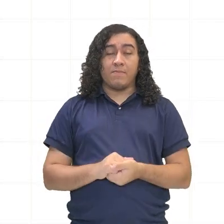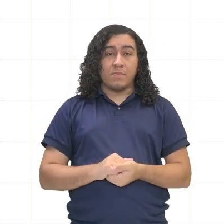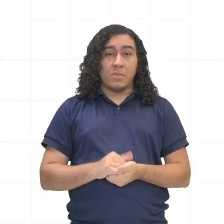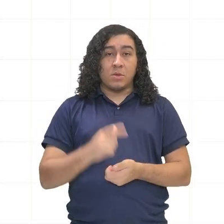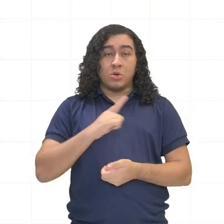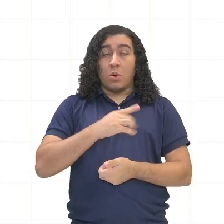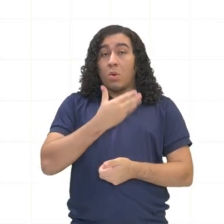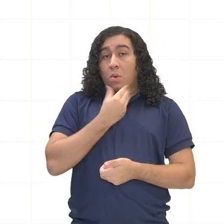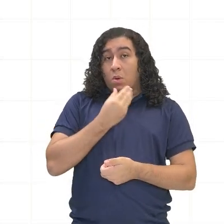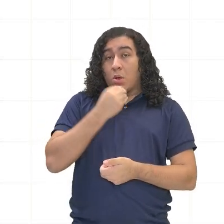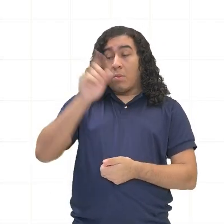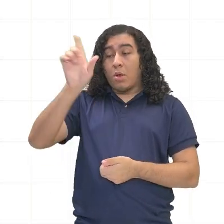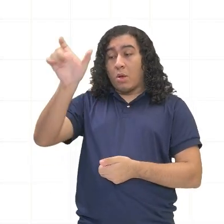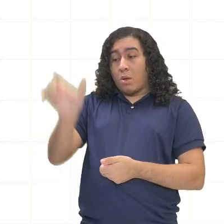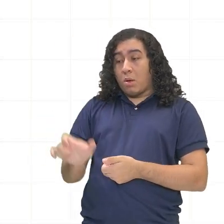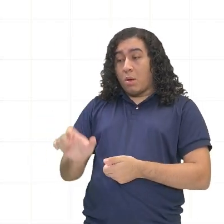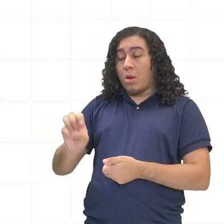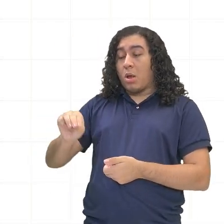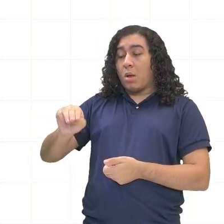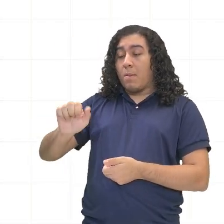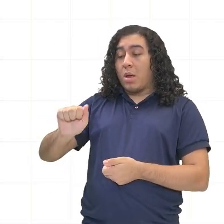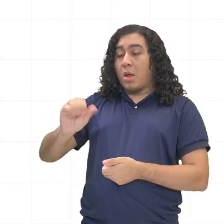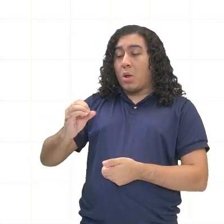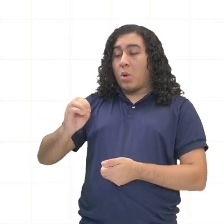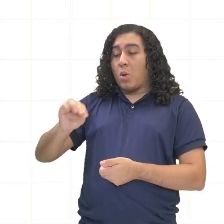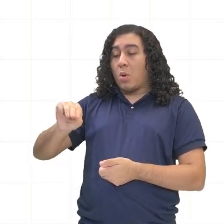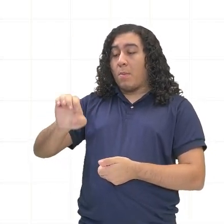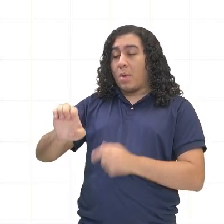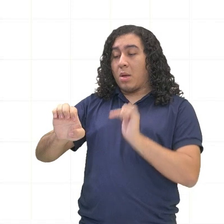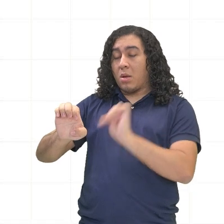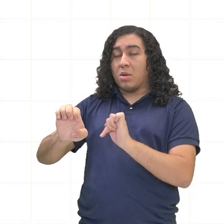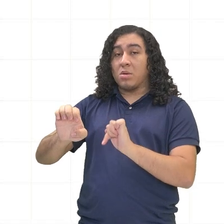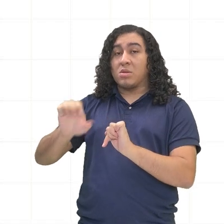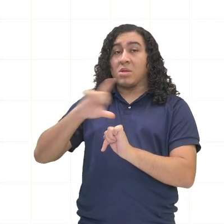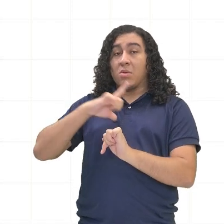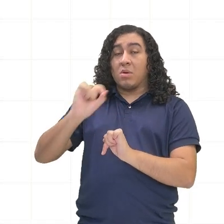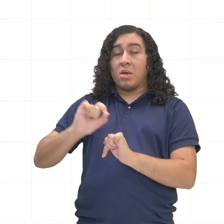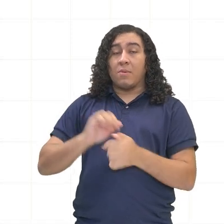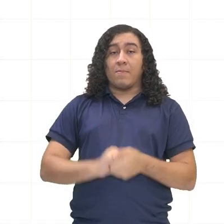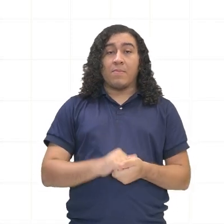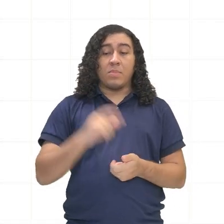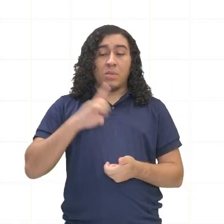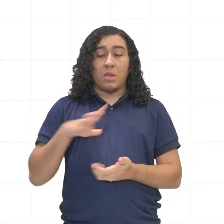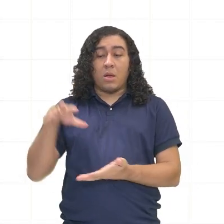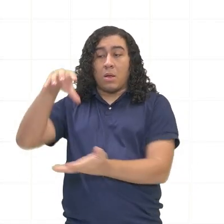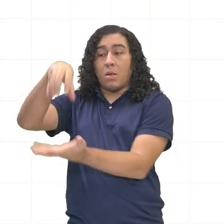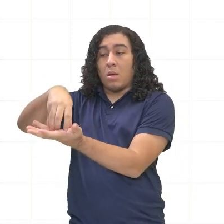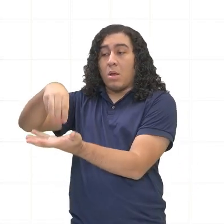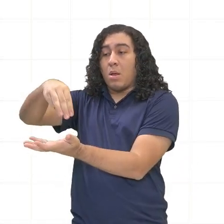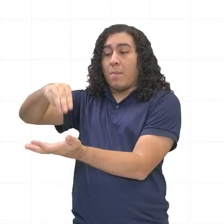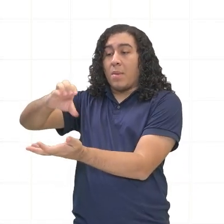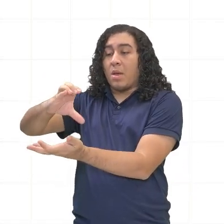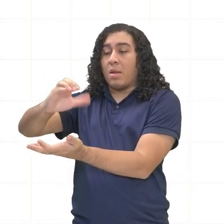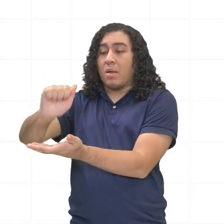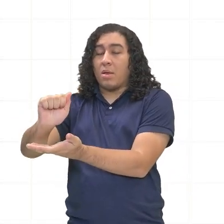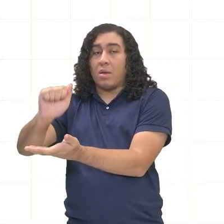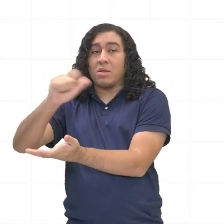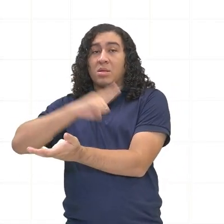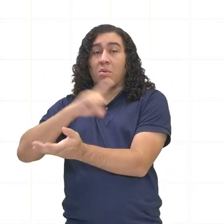Maomé, ele sai de Meca né, e começa a